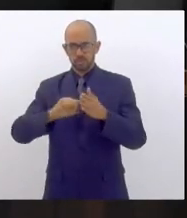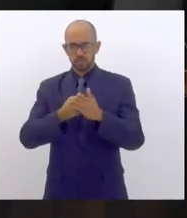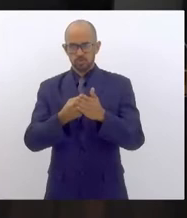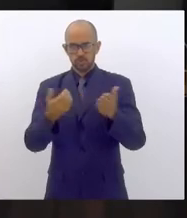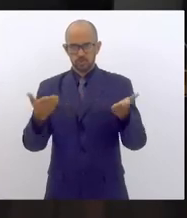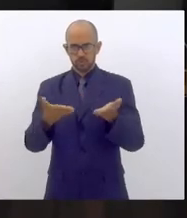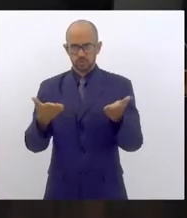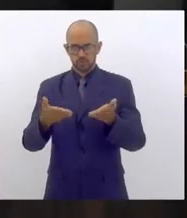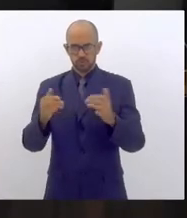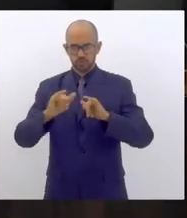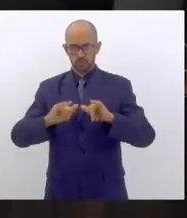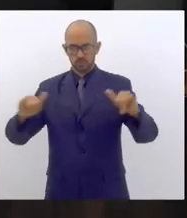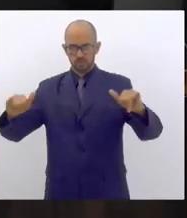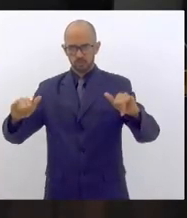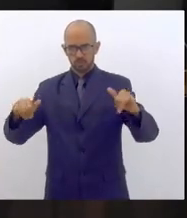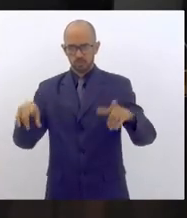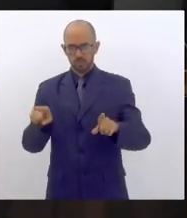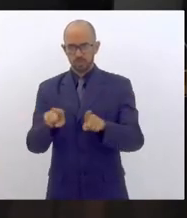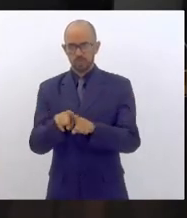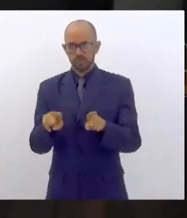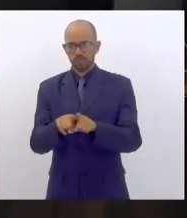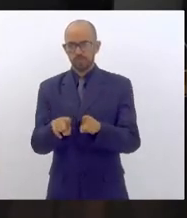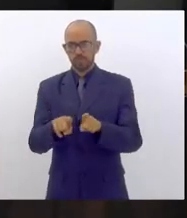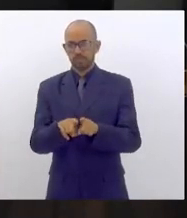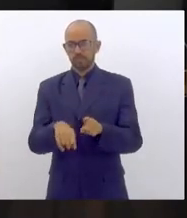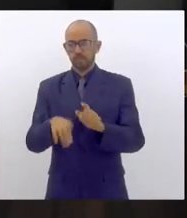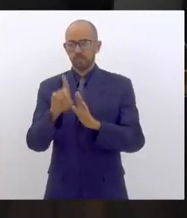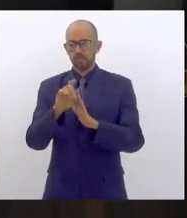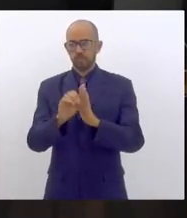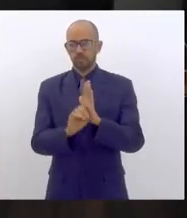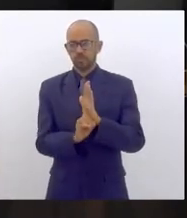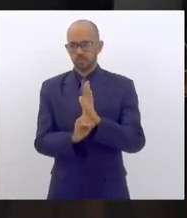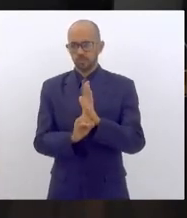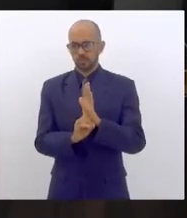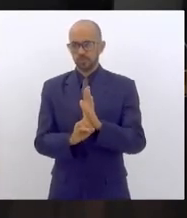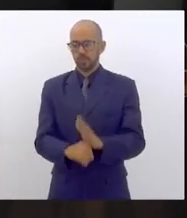fazer publicar no Diário Oficial, ok?